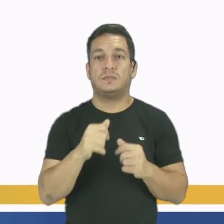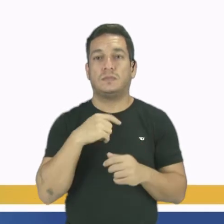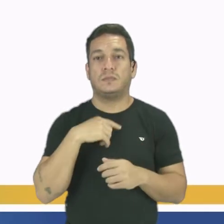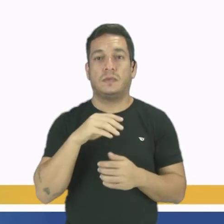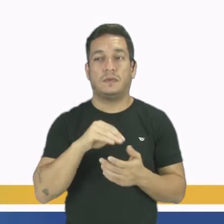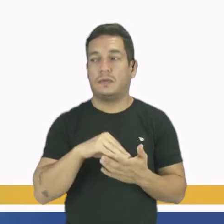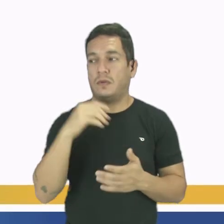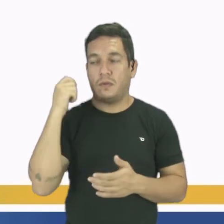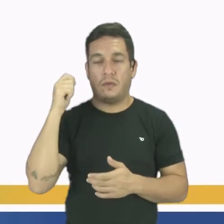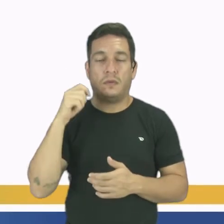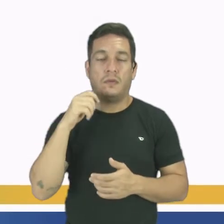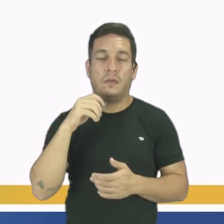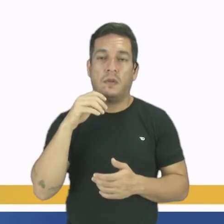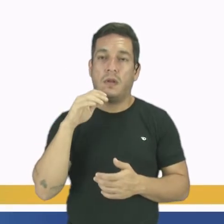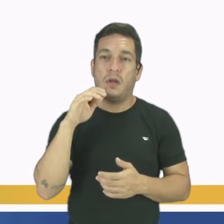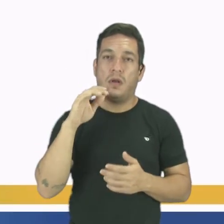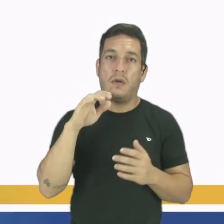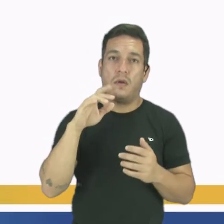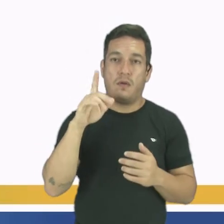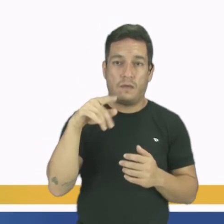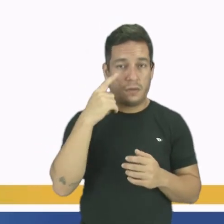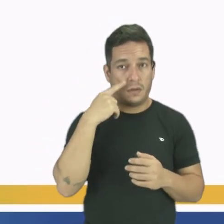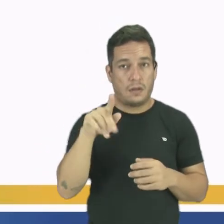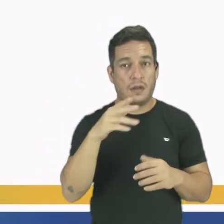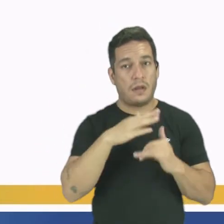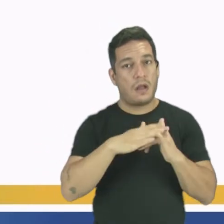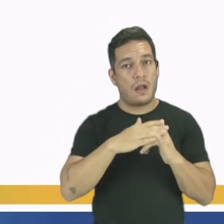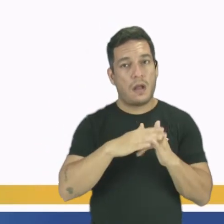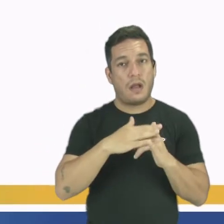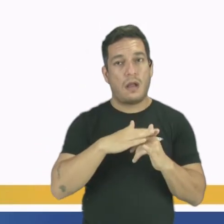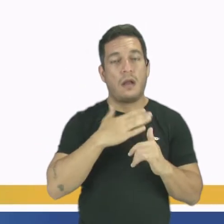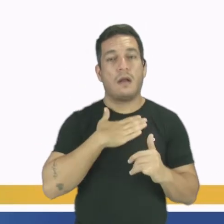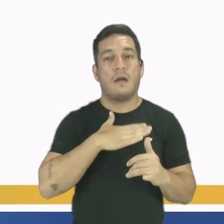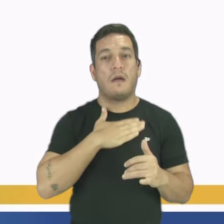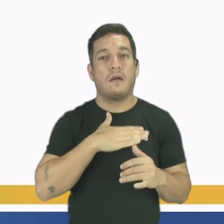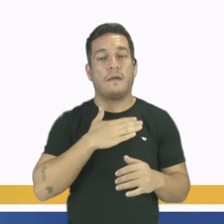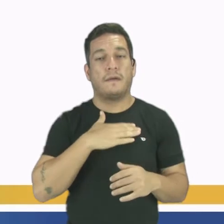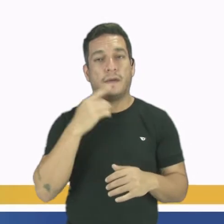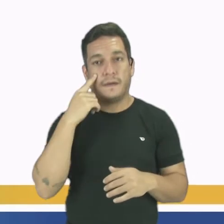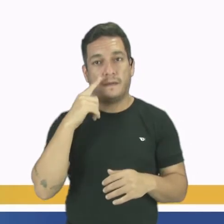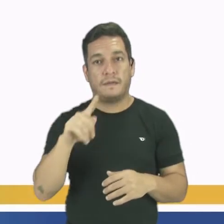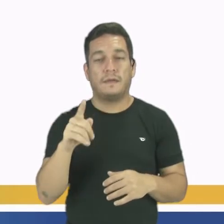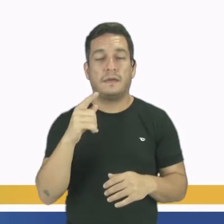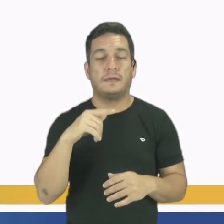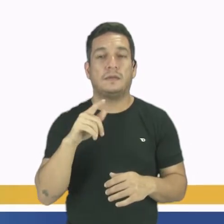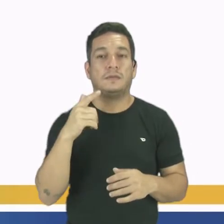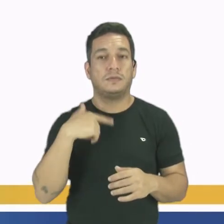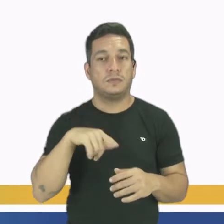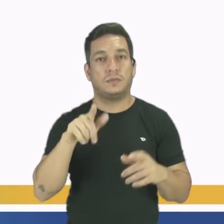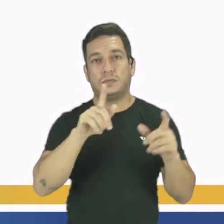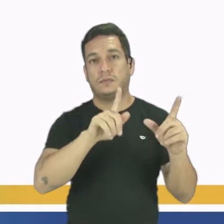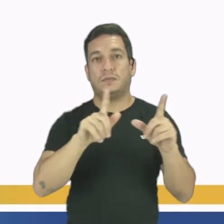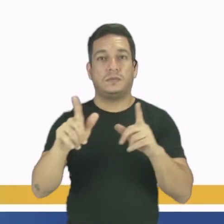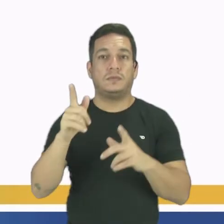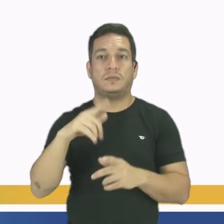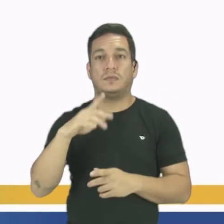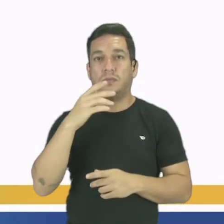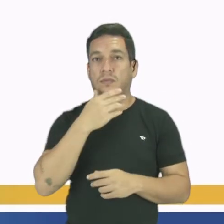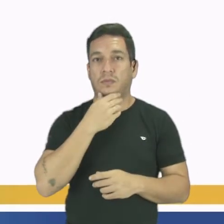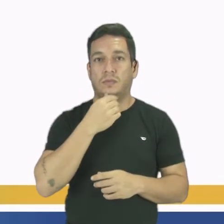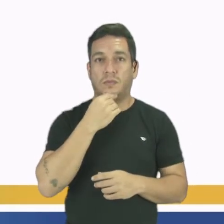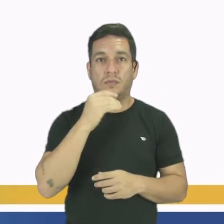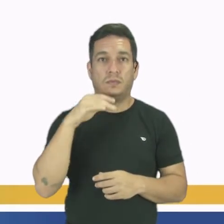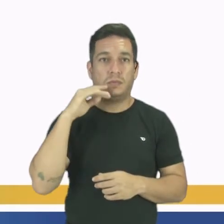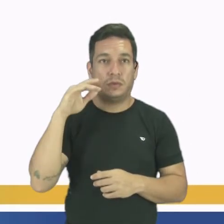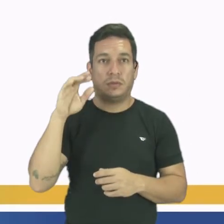pela obra, tá bom? Vocês podem assistir no YouTube com calma e rever para olhar essa tirinha do Chico Bento para vocês perceberem